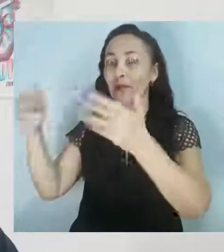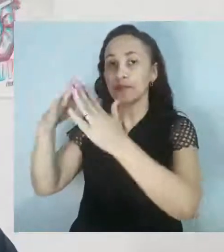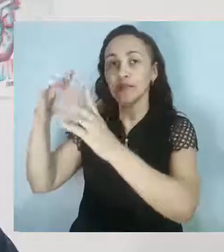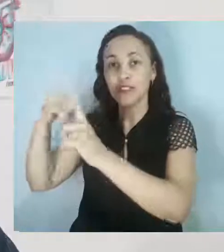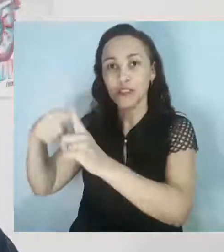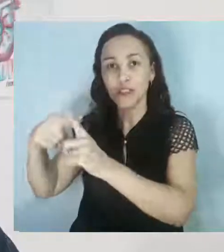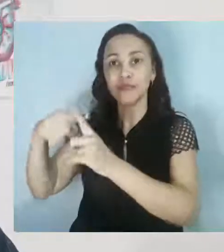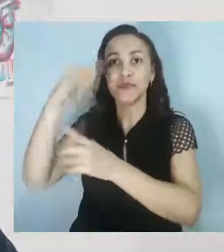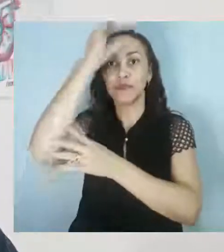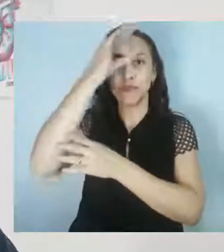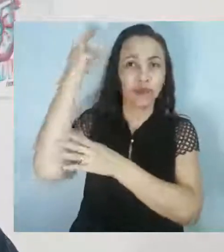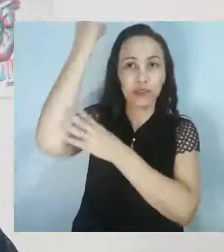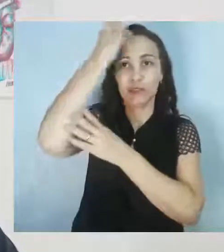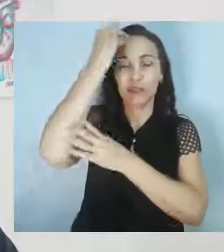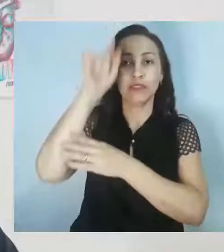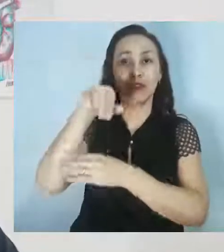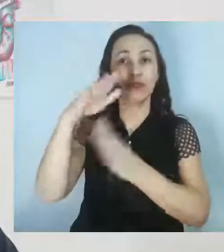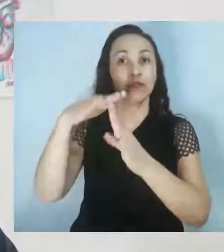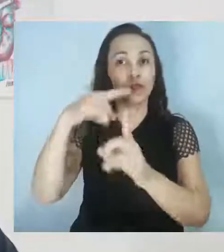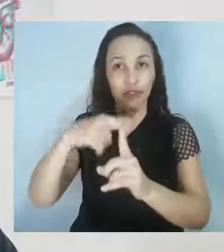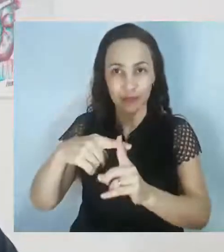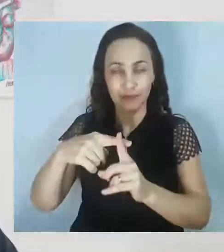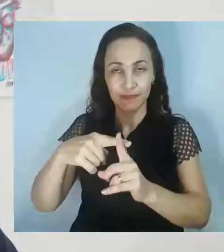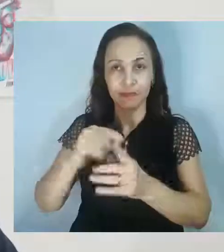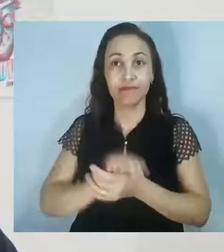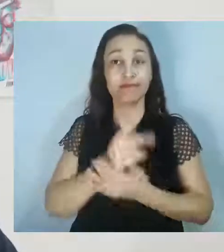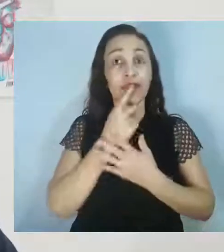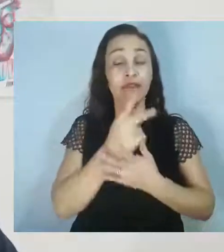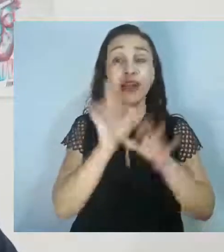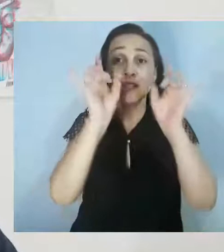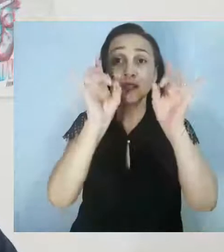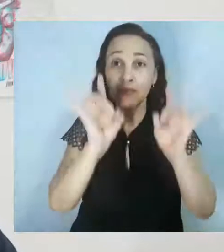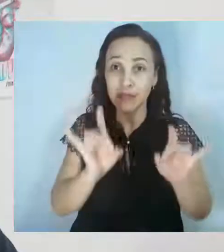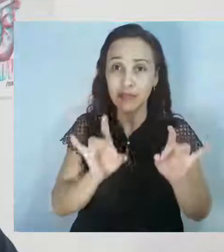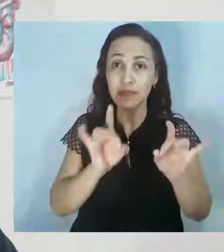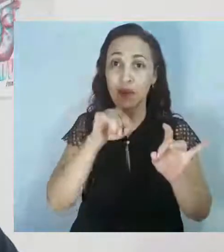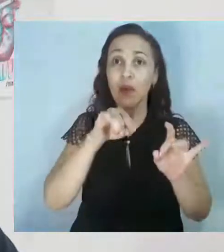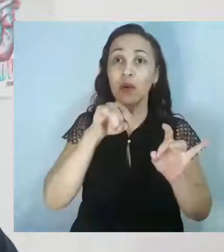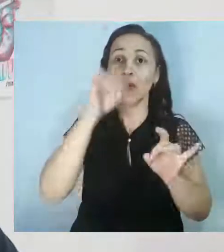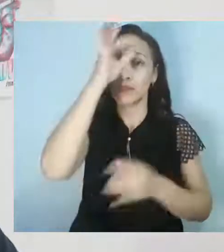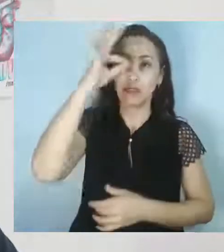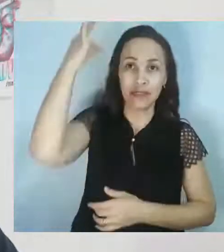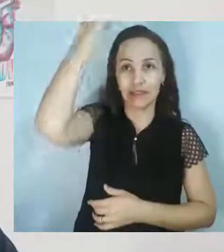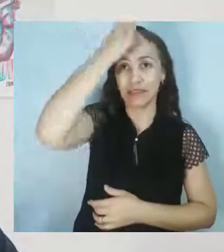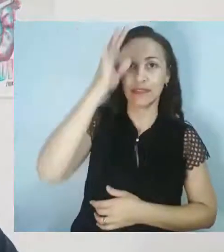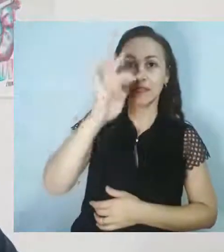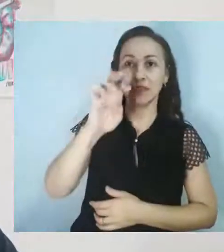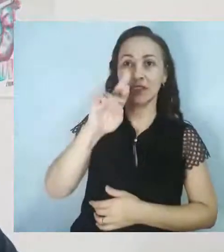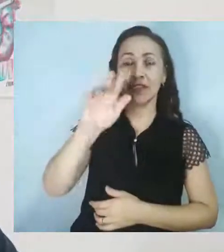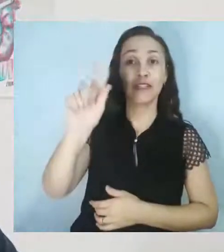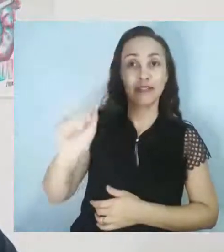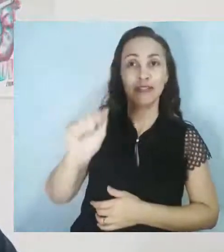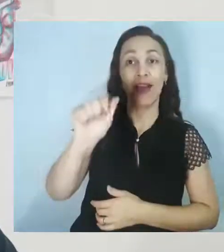pelos santos da igreja. E aqui cita de maneira muito especial Santa Teresa de Ávila, né, que o adotou como